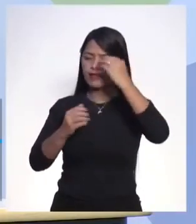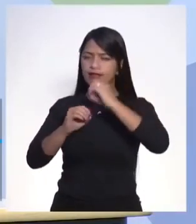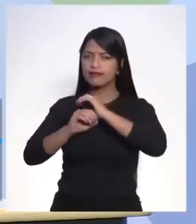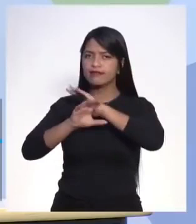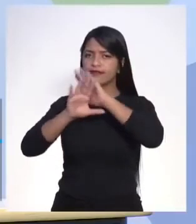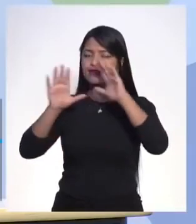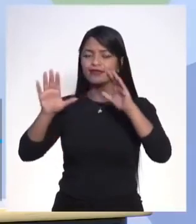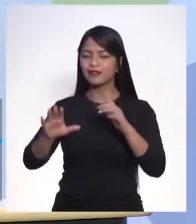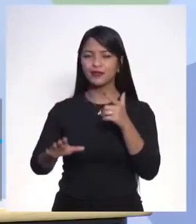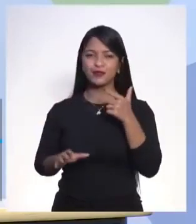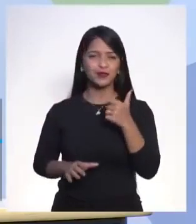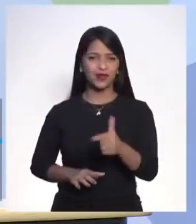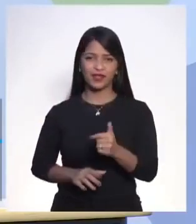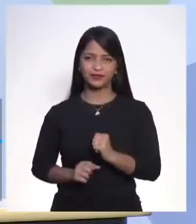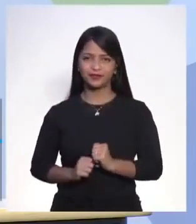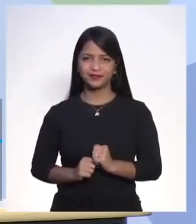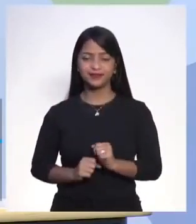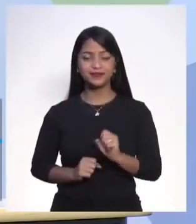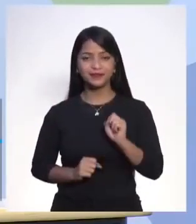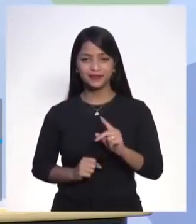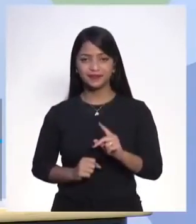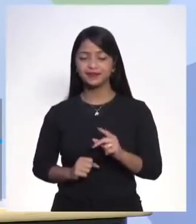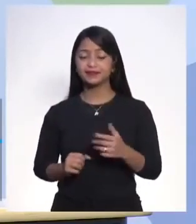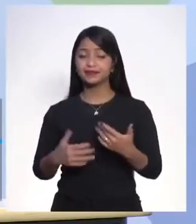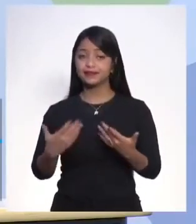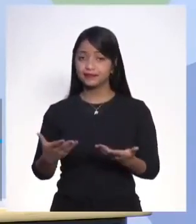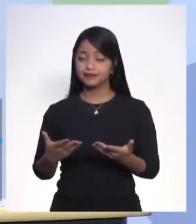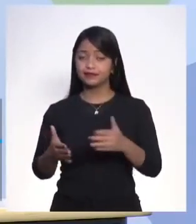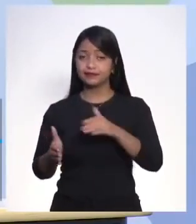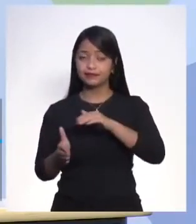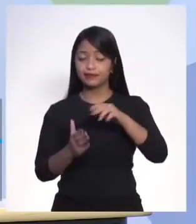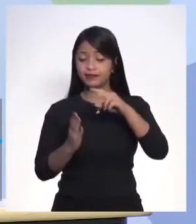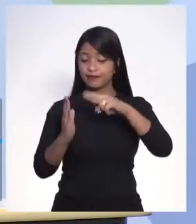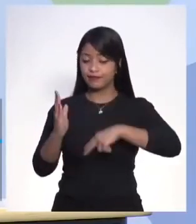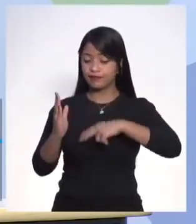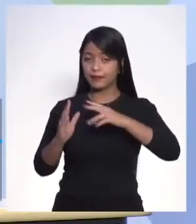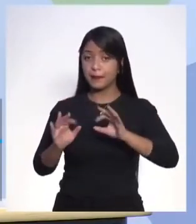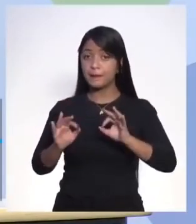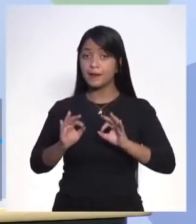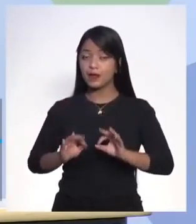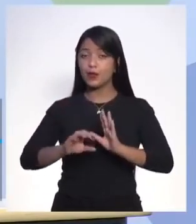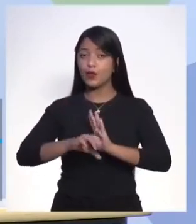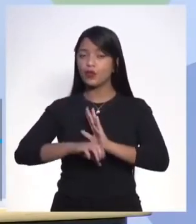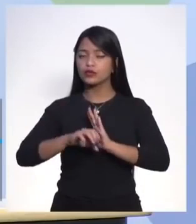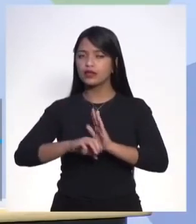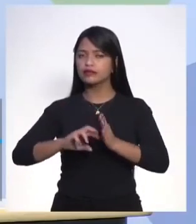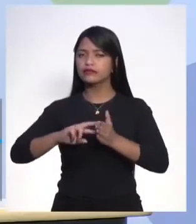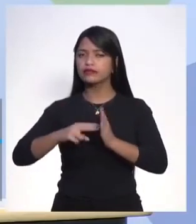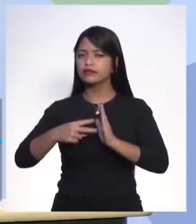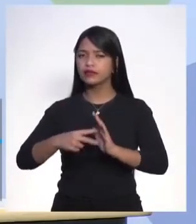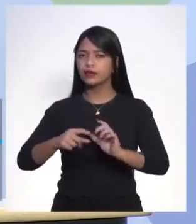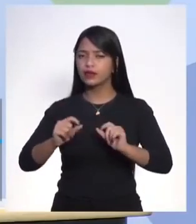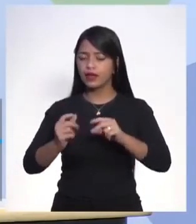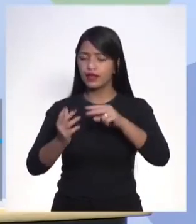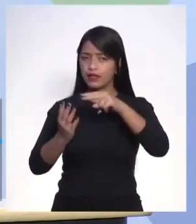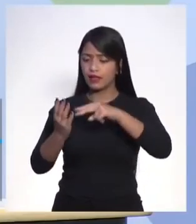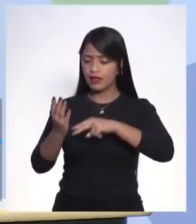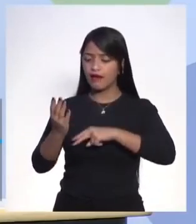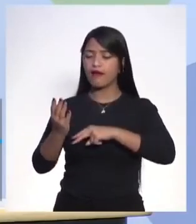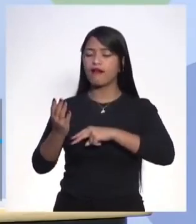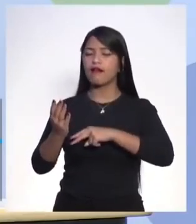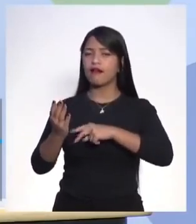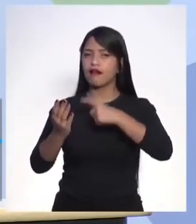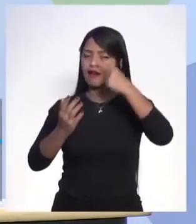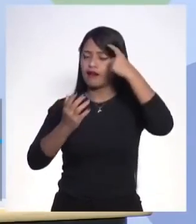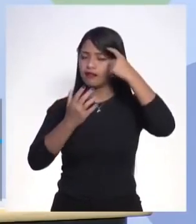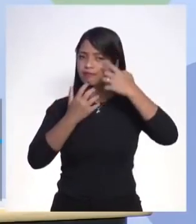nos diferentes contextos, né? Então, o significado de leitura, né, o conceito de leitura se você leu, é porque você